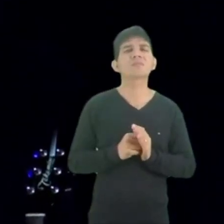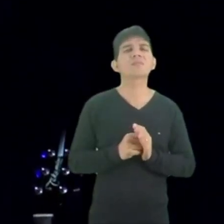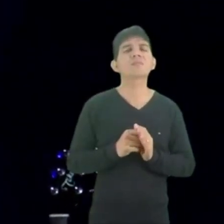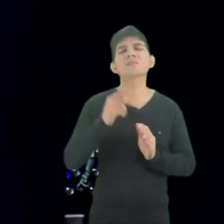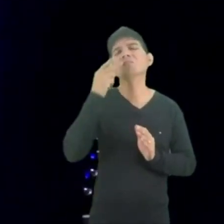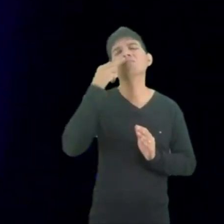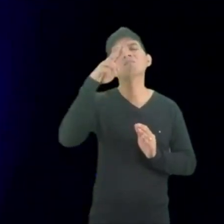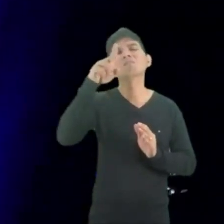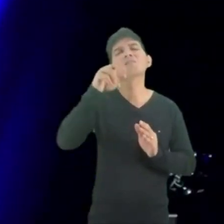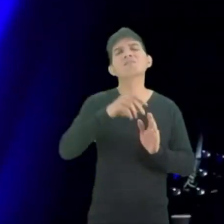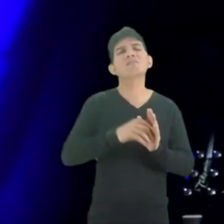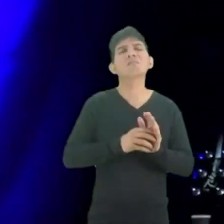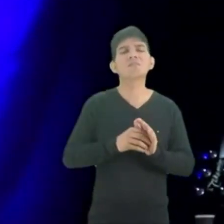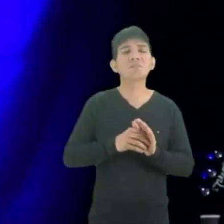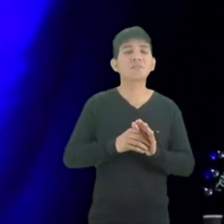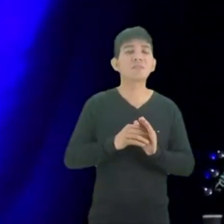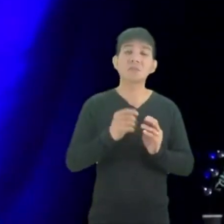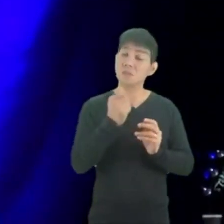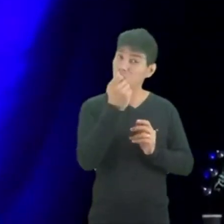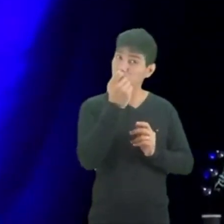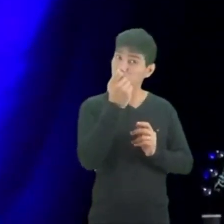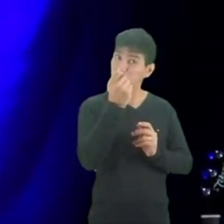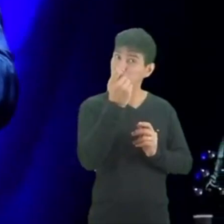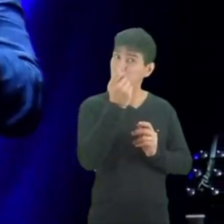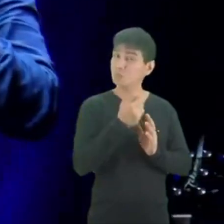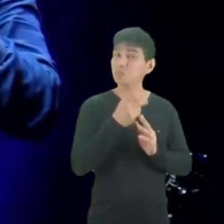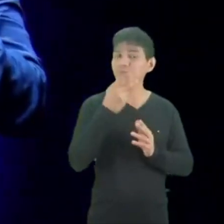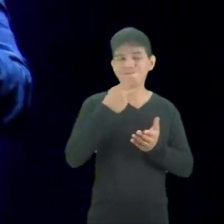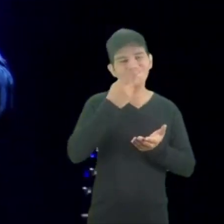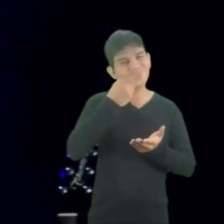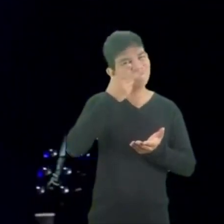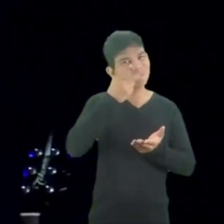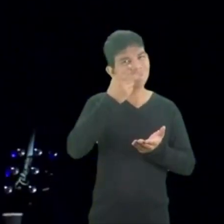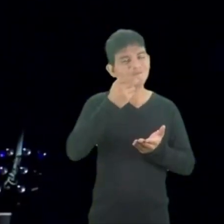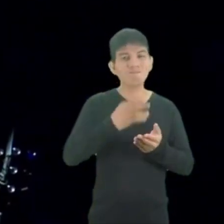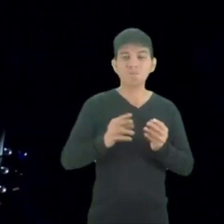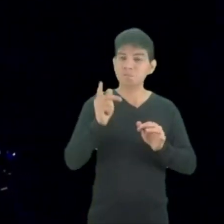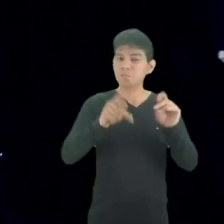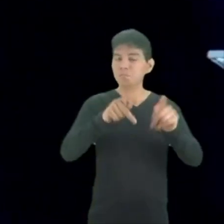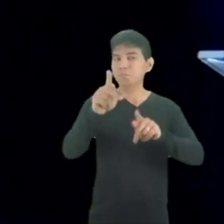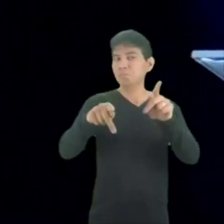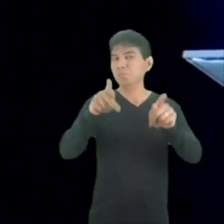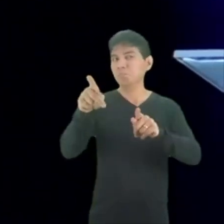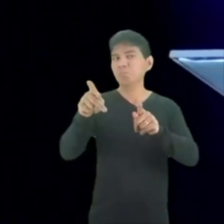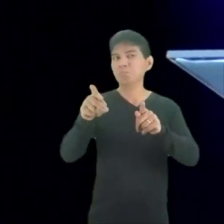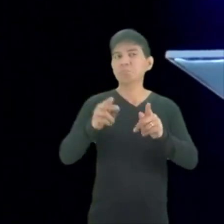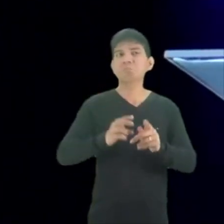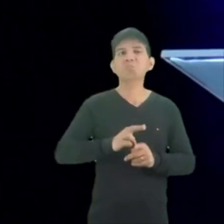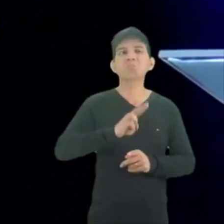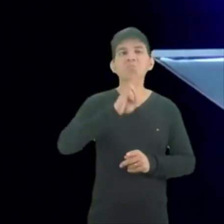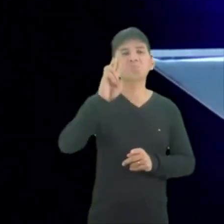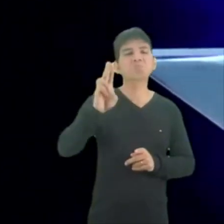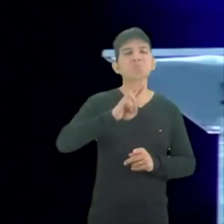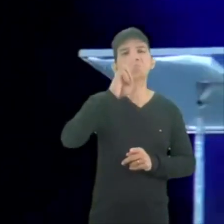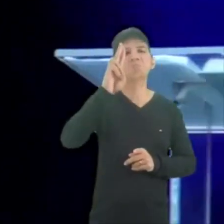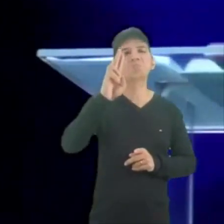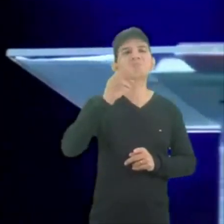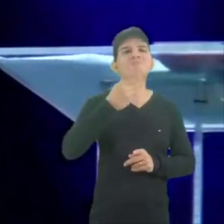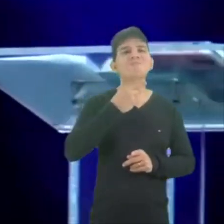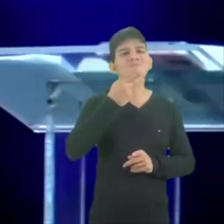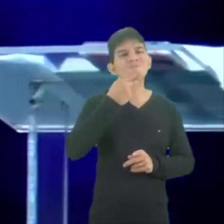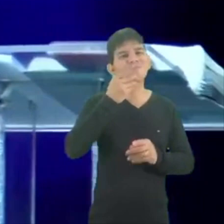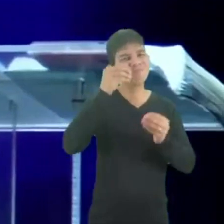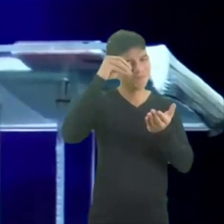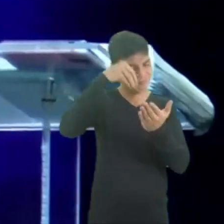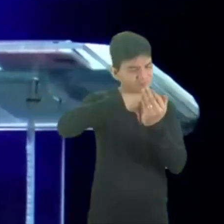de dízimos e ofertas, né? Porque muitas pessoas usam muito Malaquias para falar de dízimo, para falar